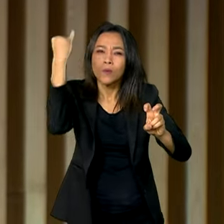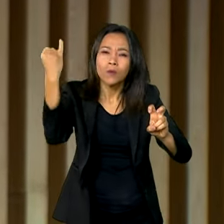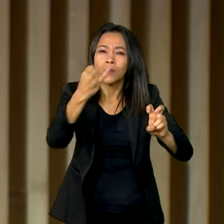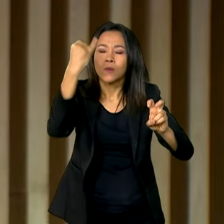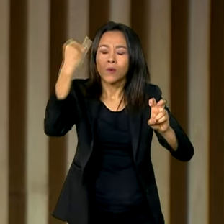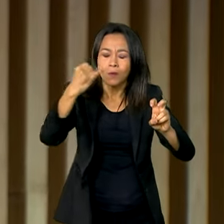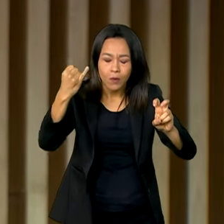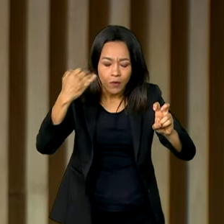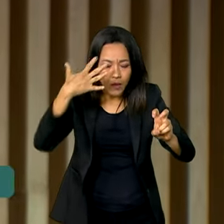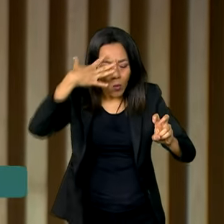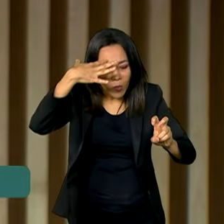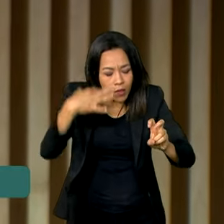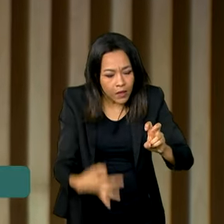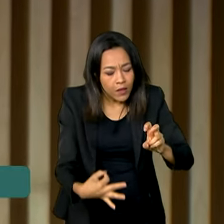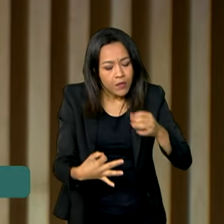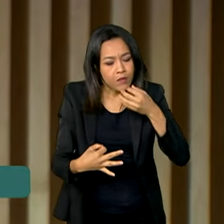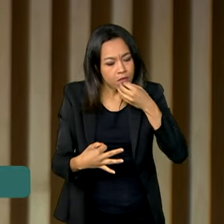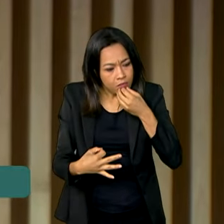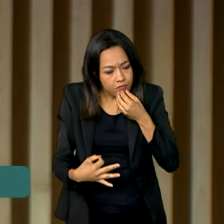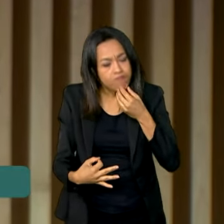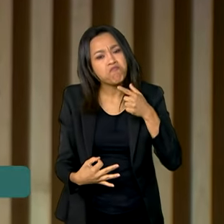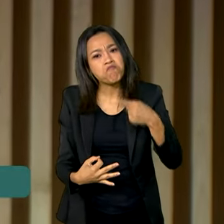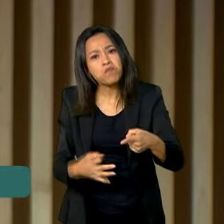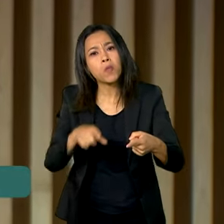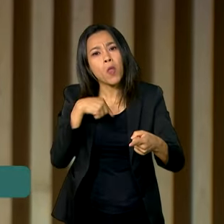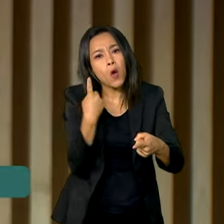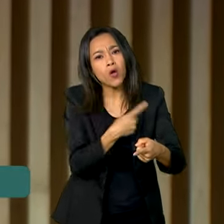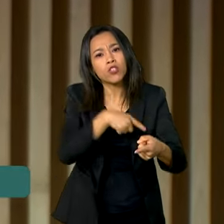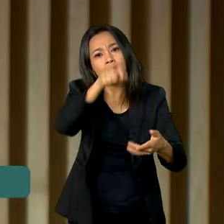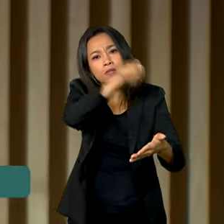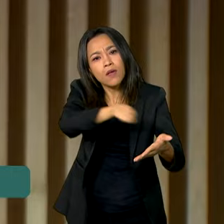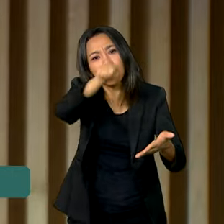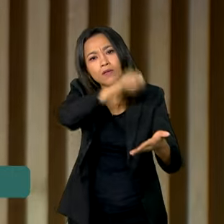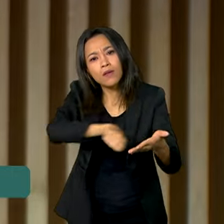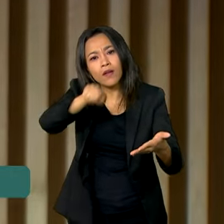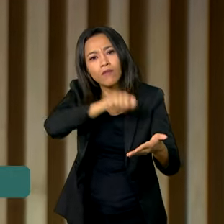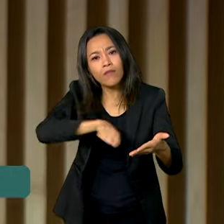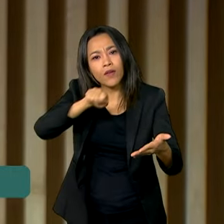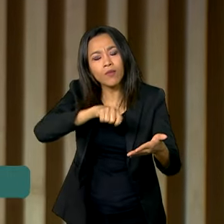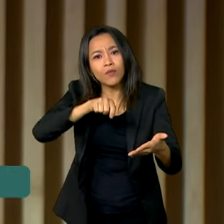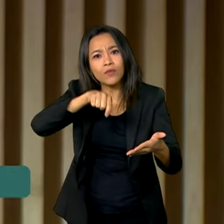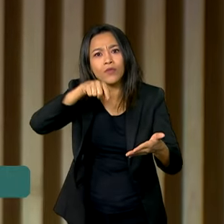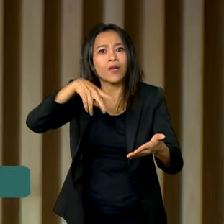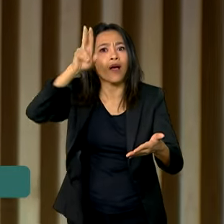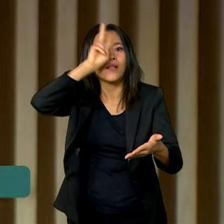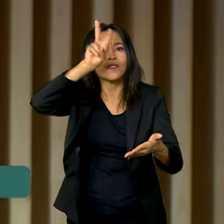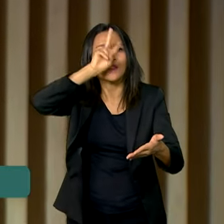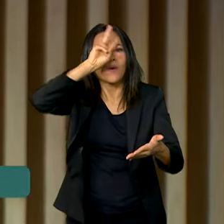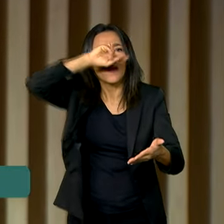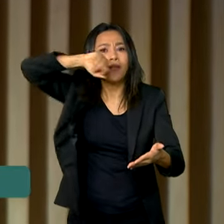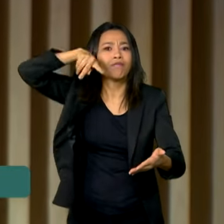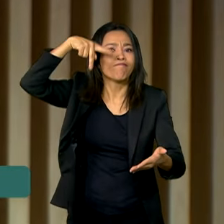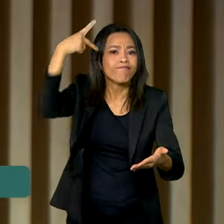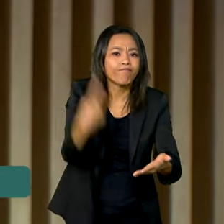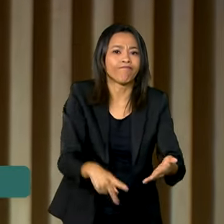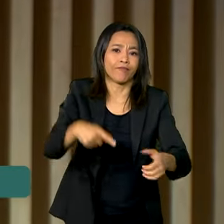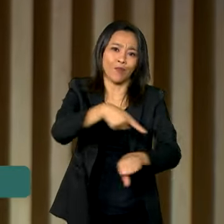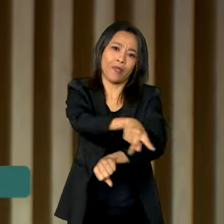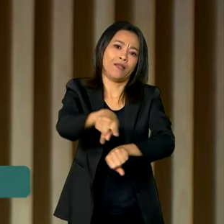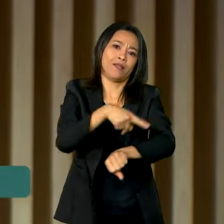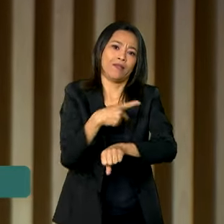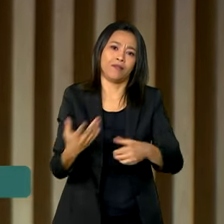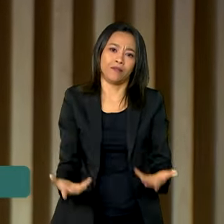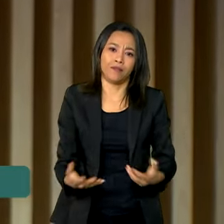nós nos damos conta que nós estamos escrevendo um capítulo importante da história. E aqui,